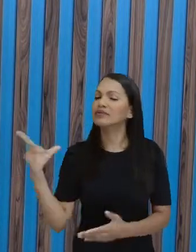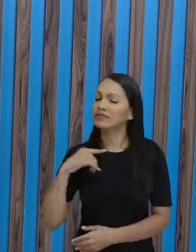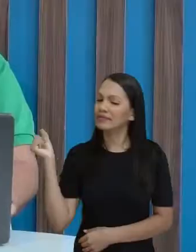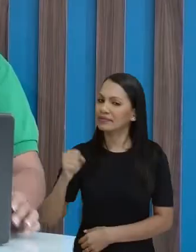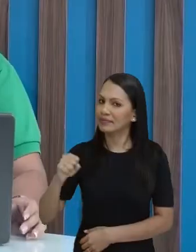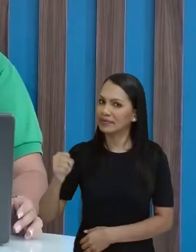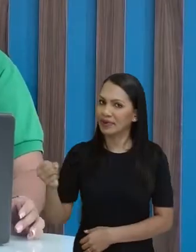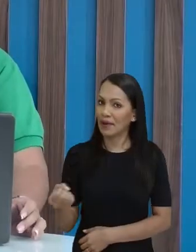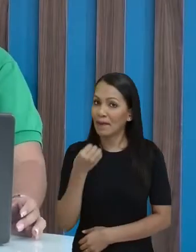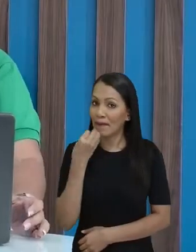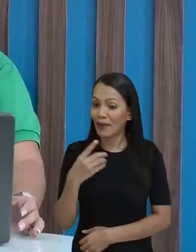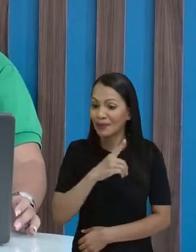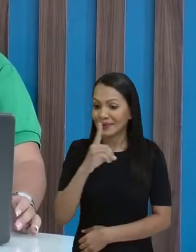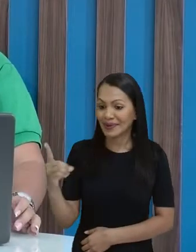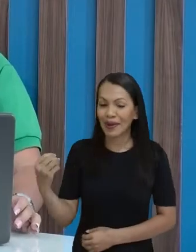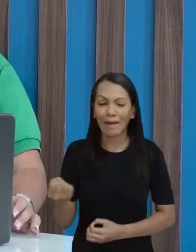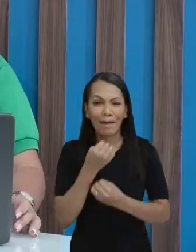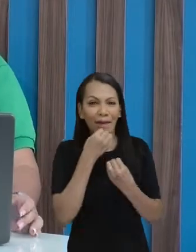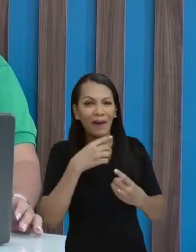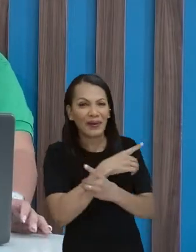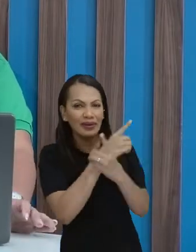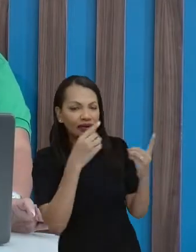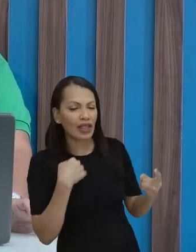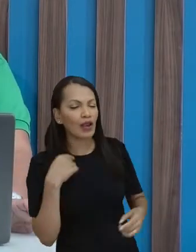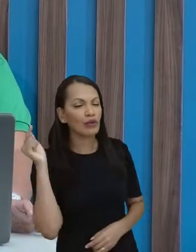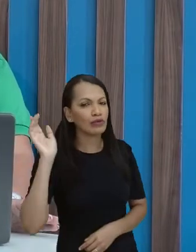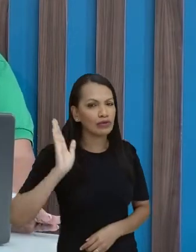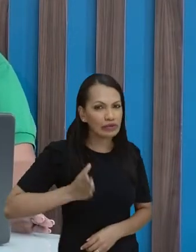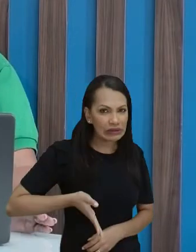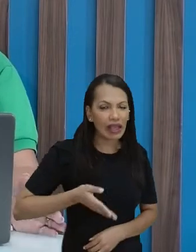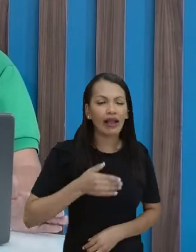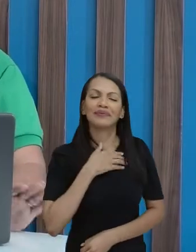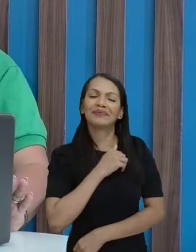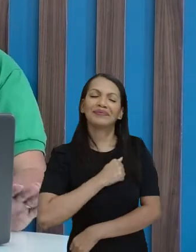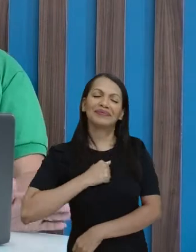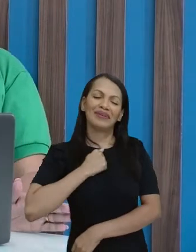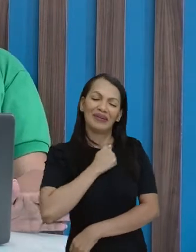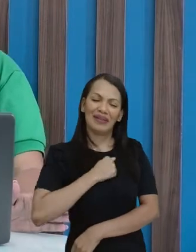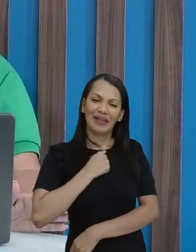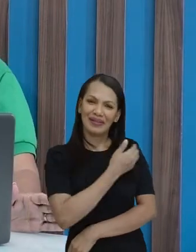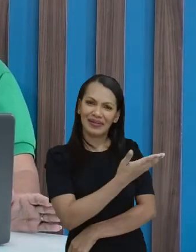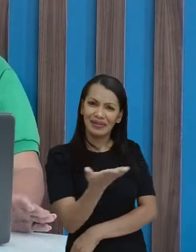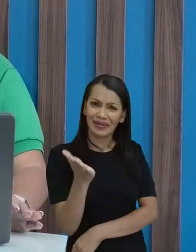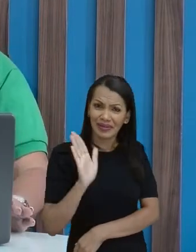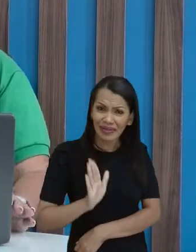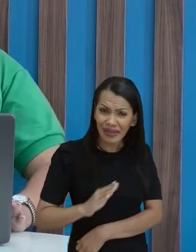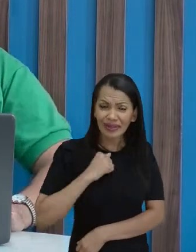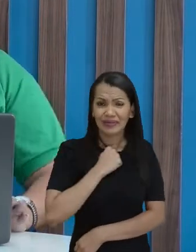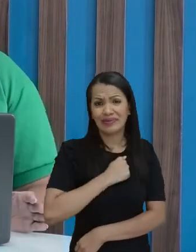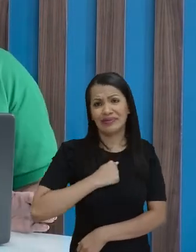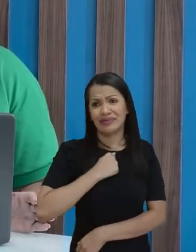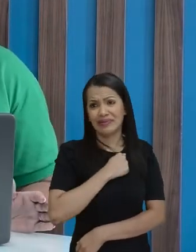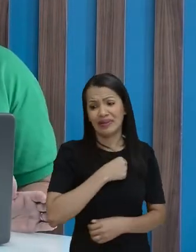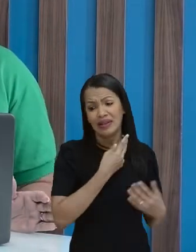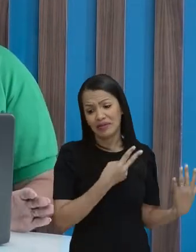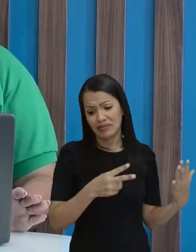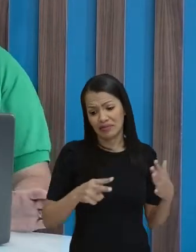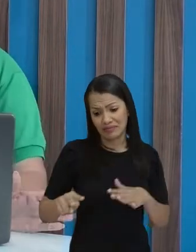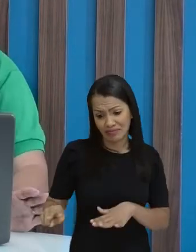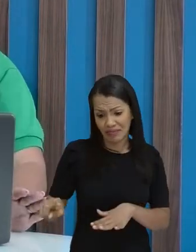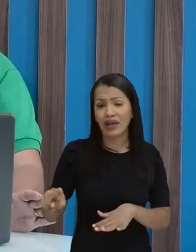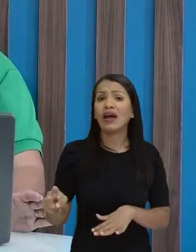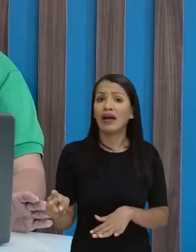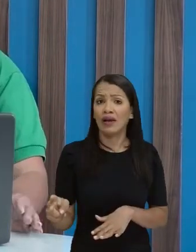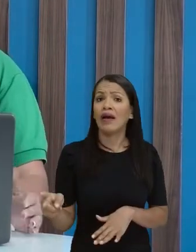Abigail. Bom dia, crianças, tudo bem? Eu já estava com saudade de vocês e já estou com um pouquinho de saudade, que semana que vem, né? Der tudo